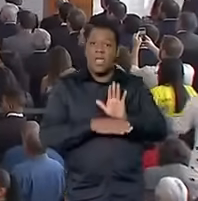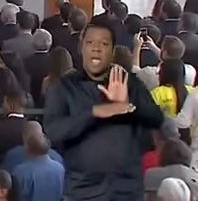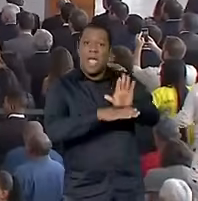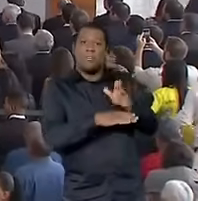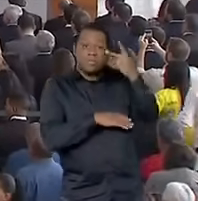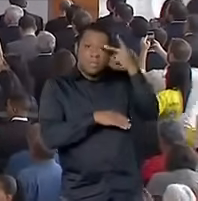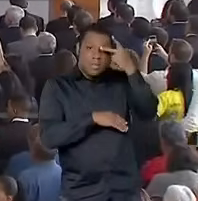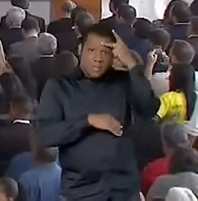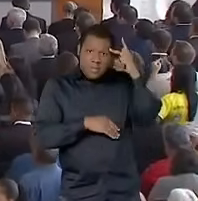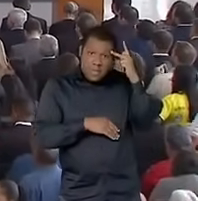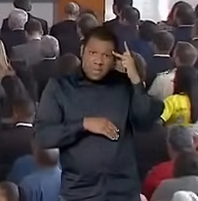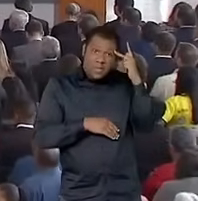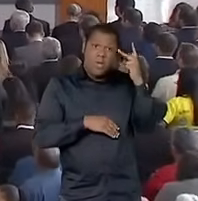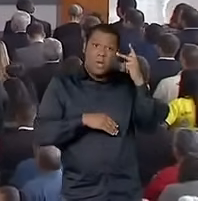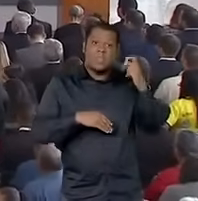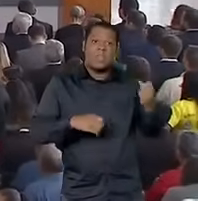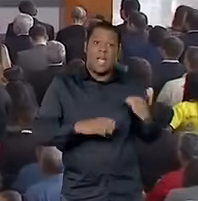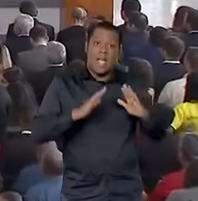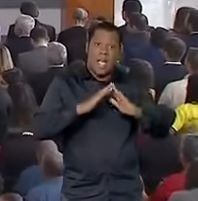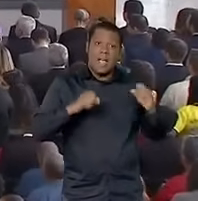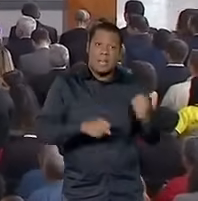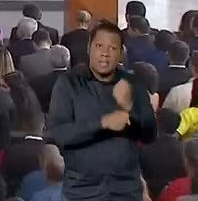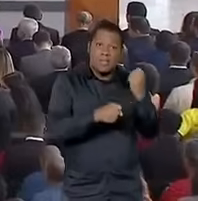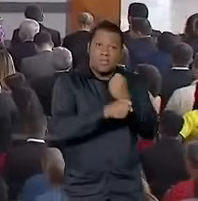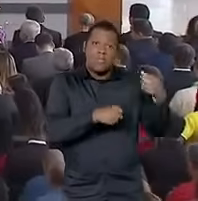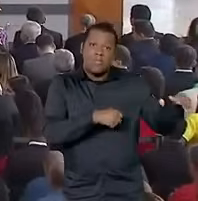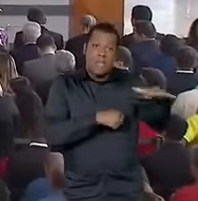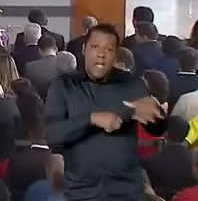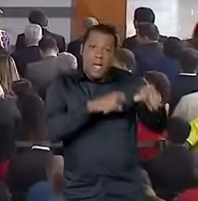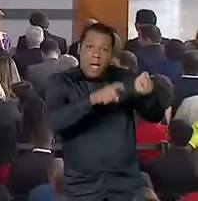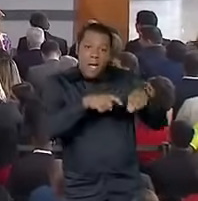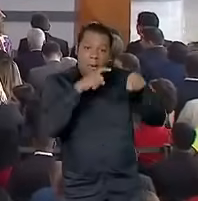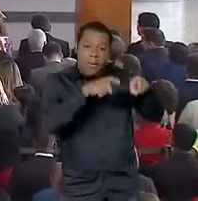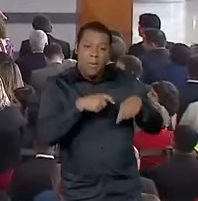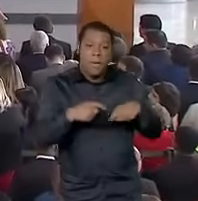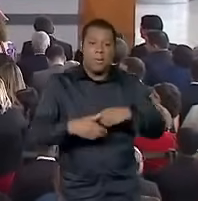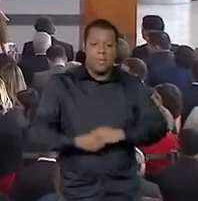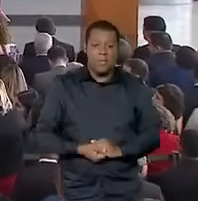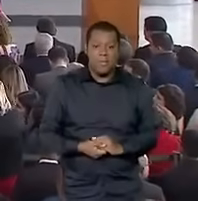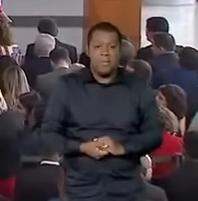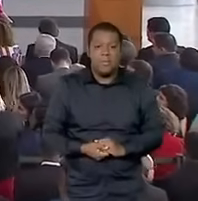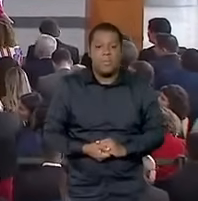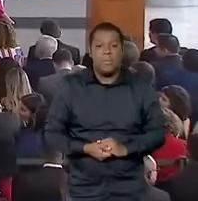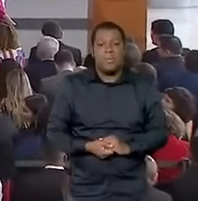37 mil para a modalidade entidades.